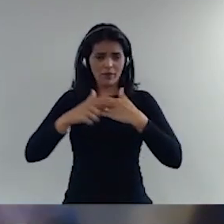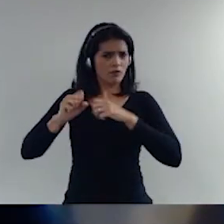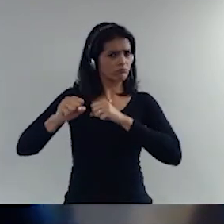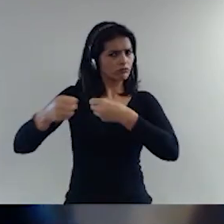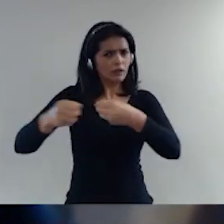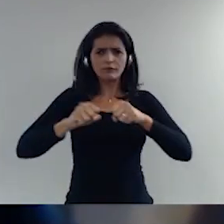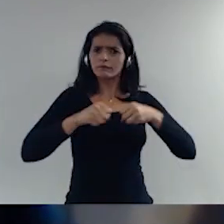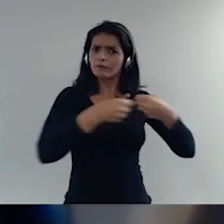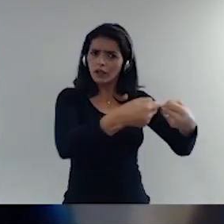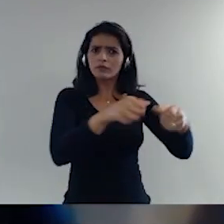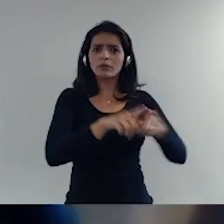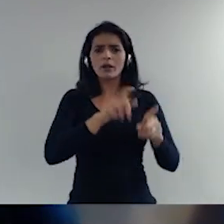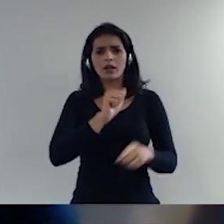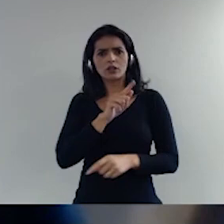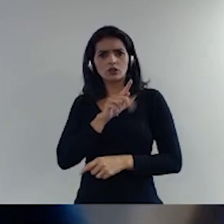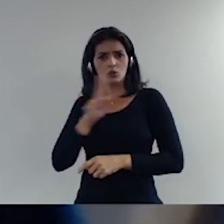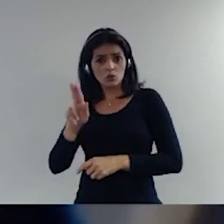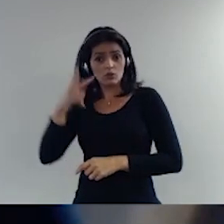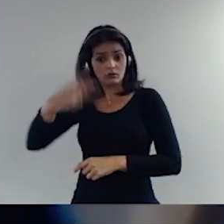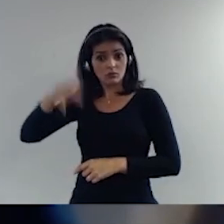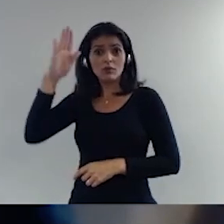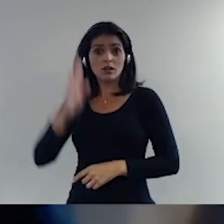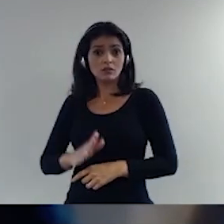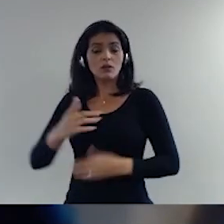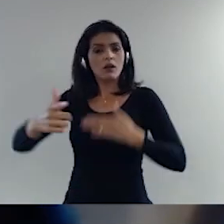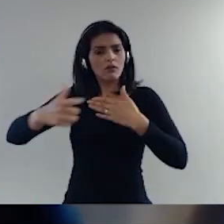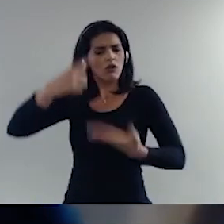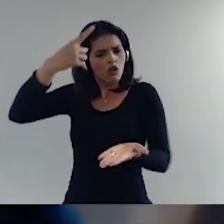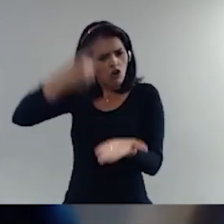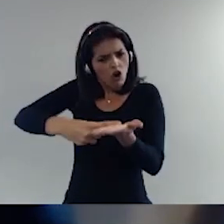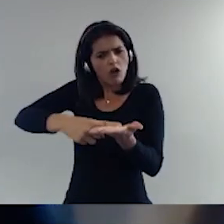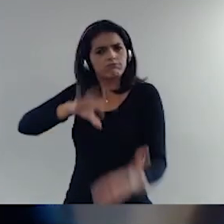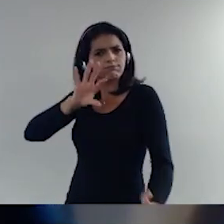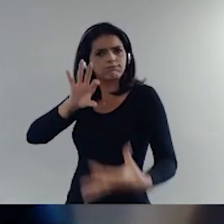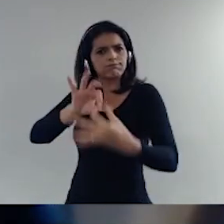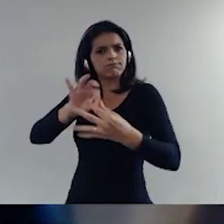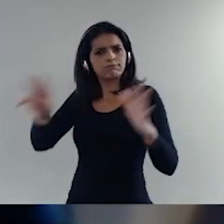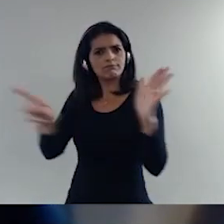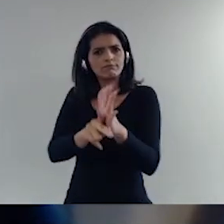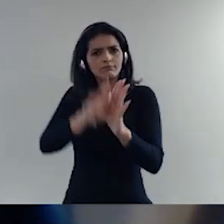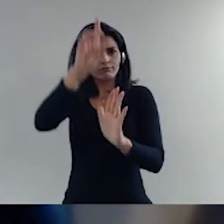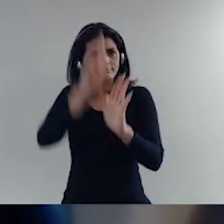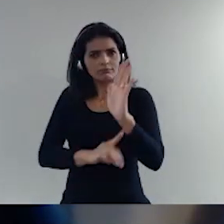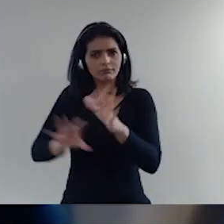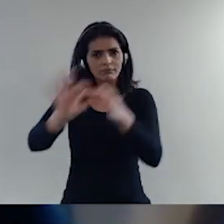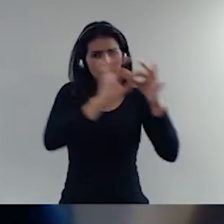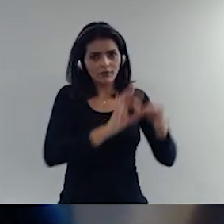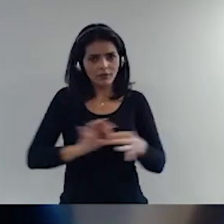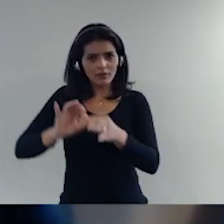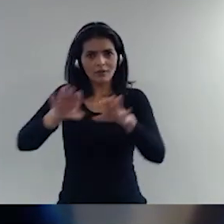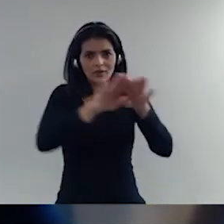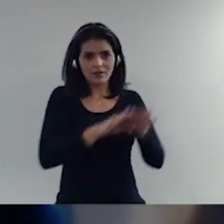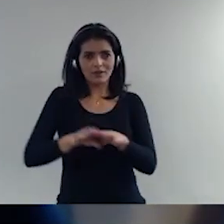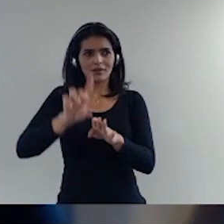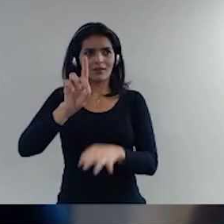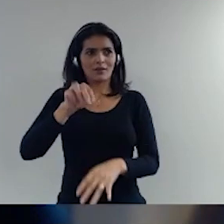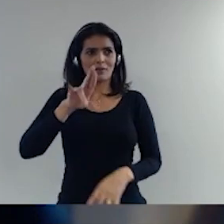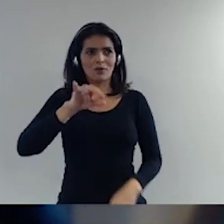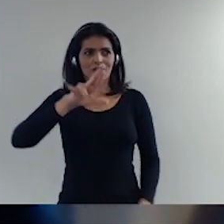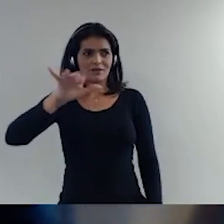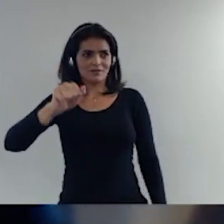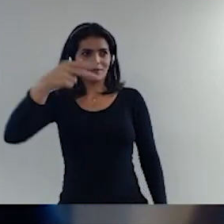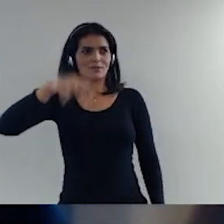nós, a advocacia brasileira, temos um compromisso histórico com a democracia do nosso país. Temos a